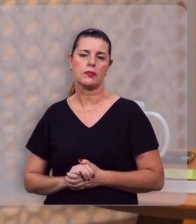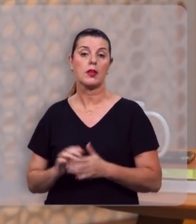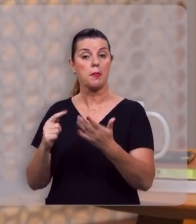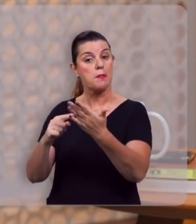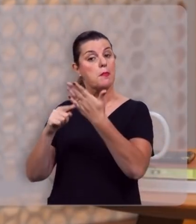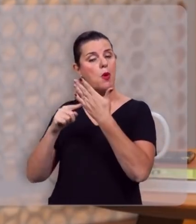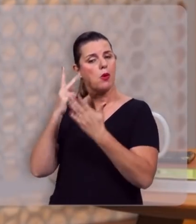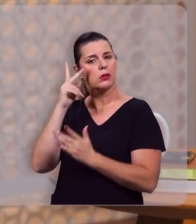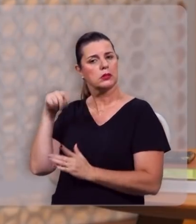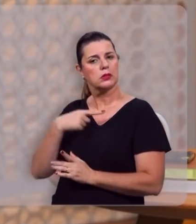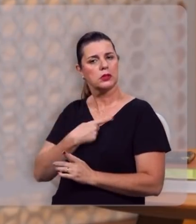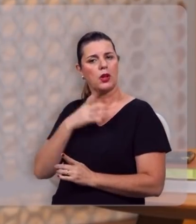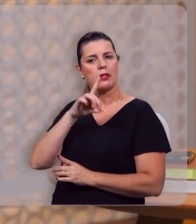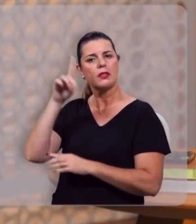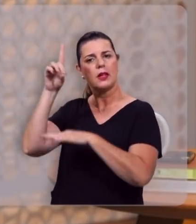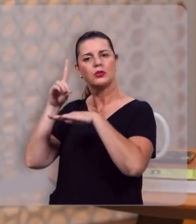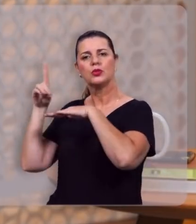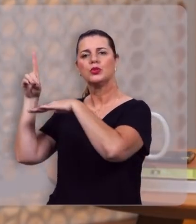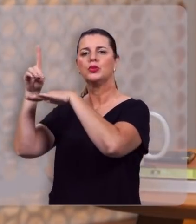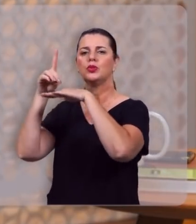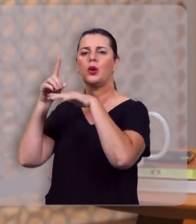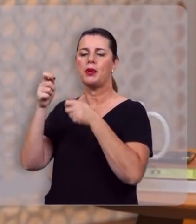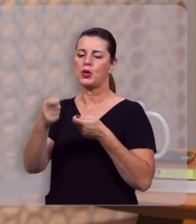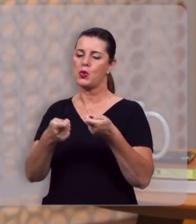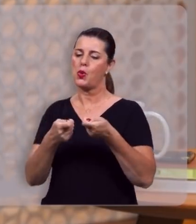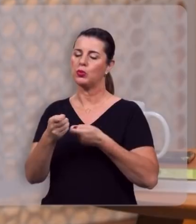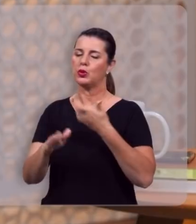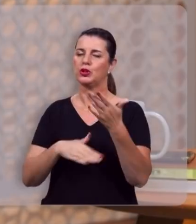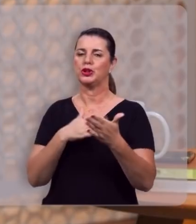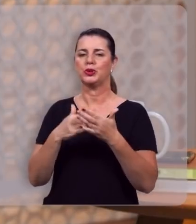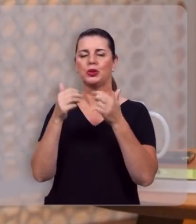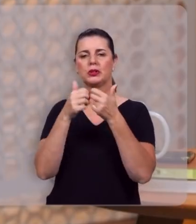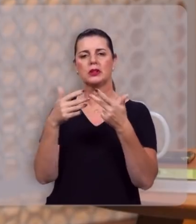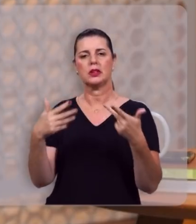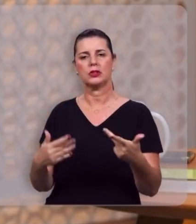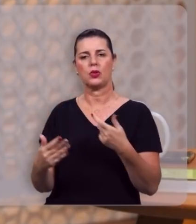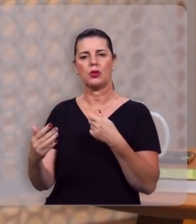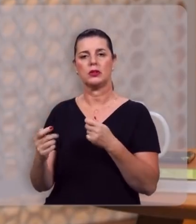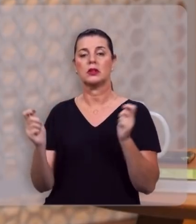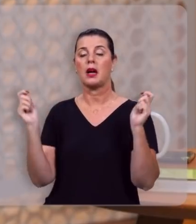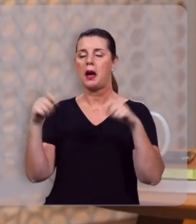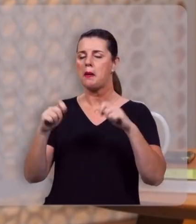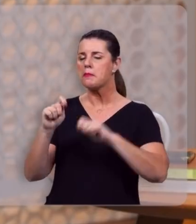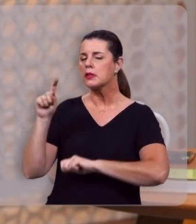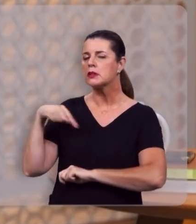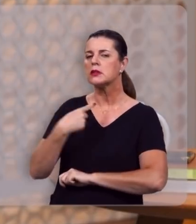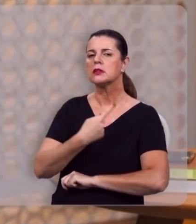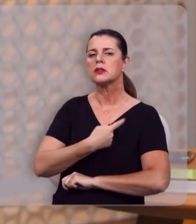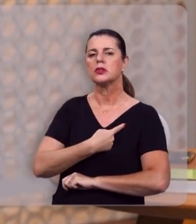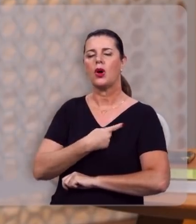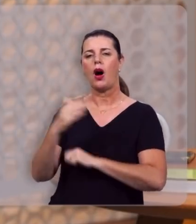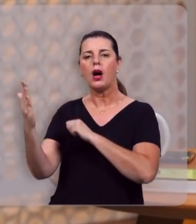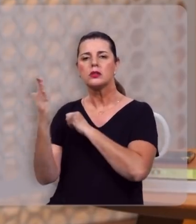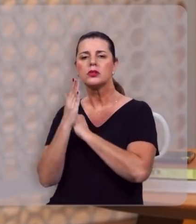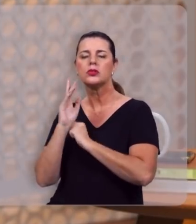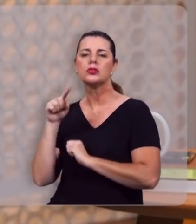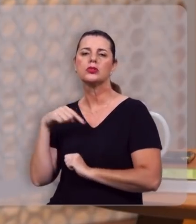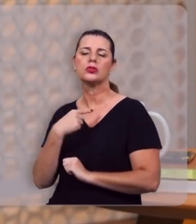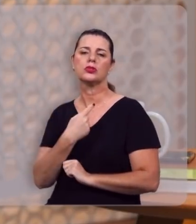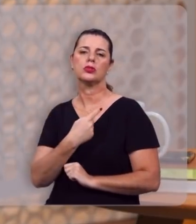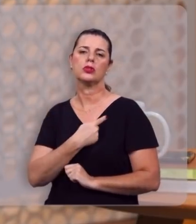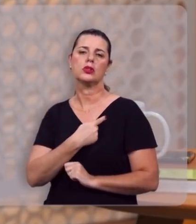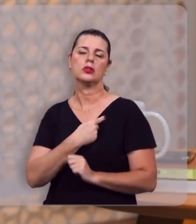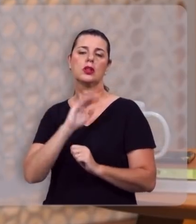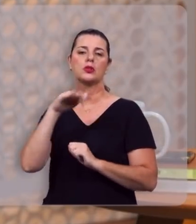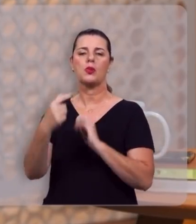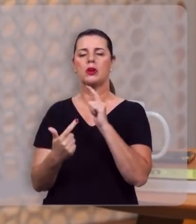mostra que Deus soberano está no controle de todas as coisas. É Ele que nos capacita, Ele que nos ajuda em meio